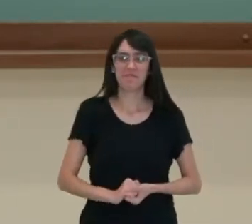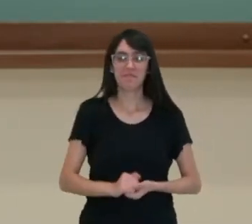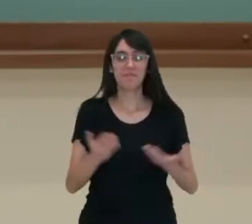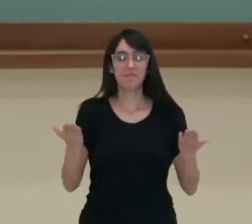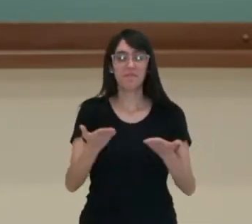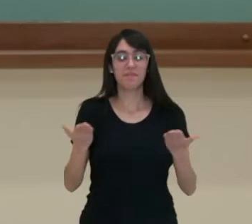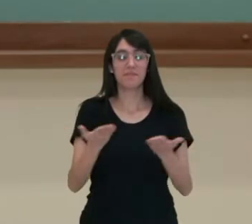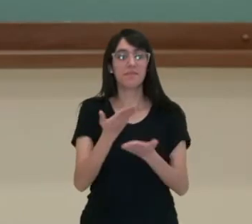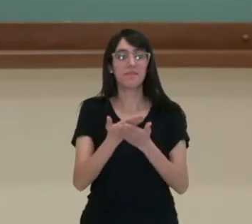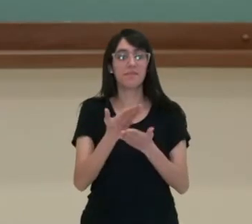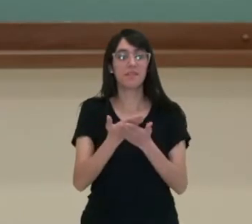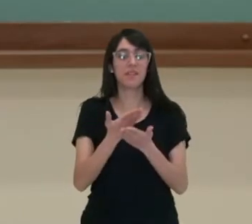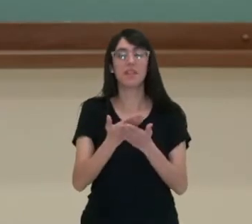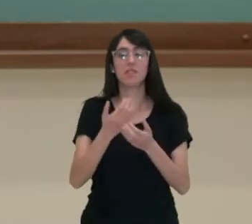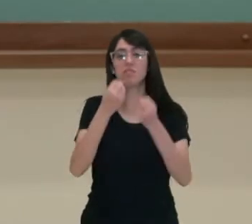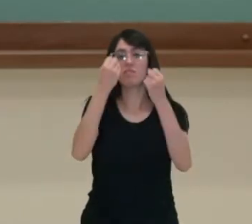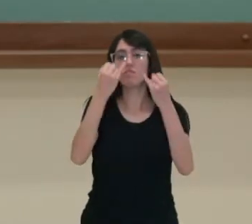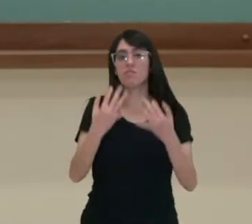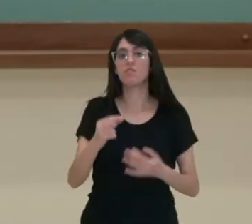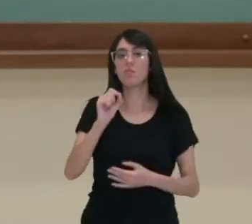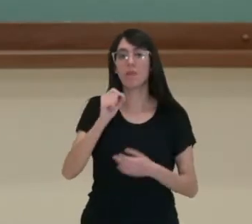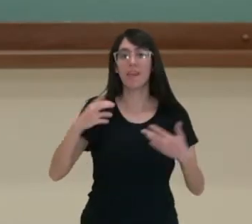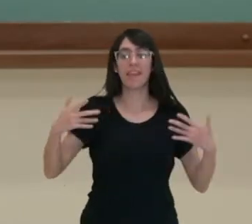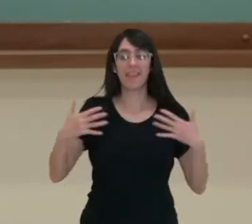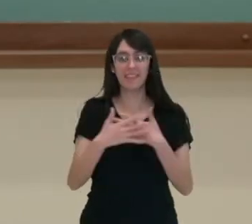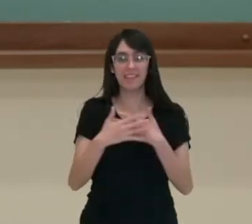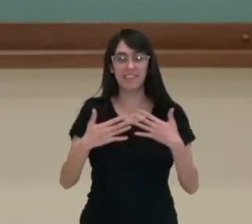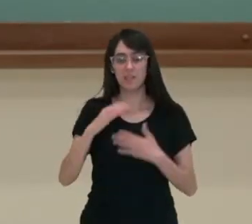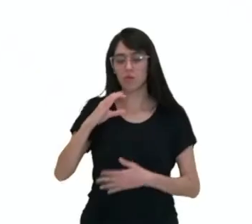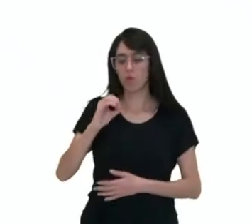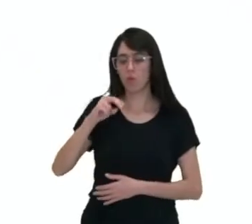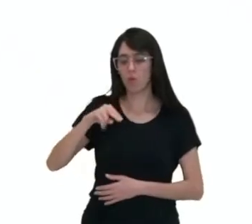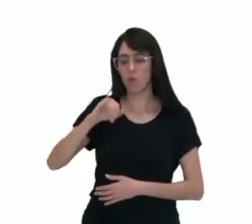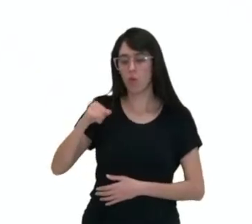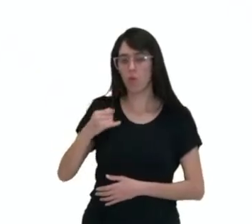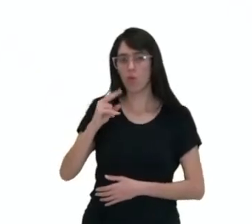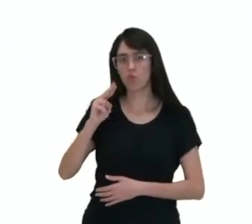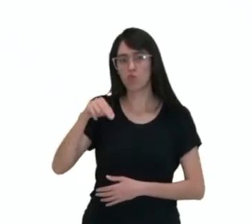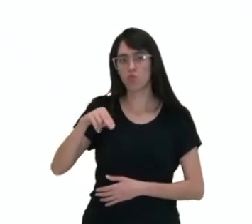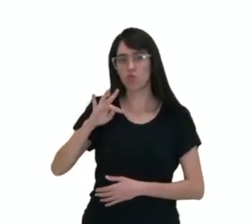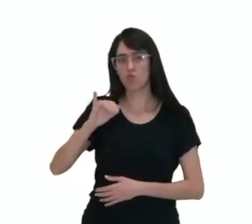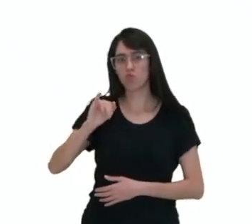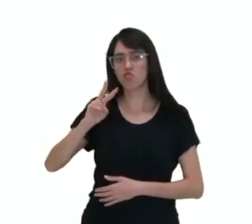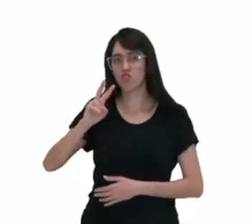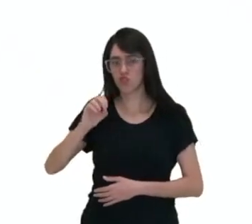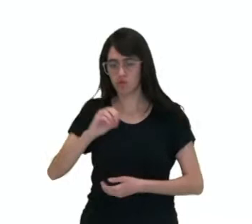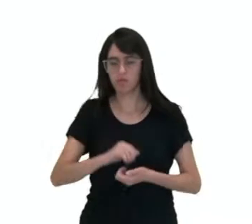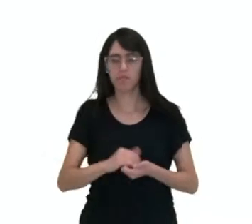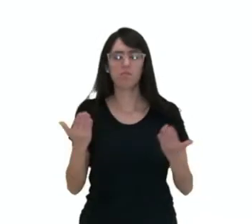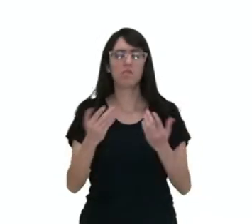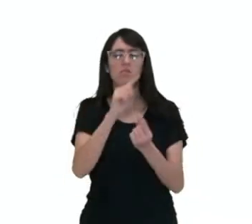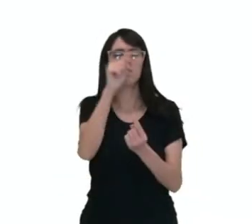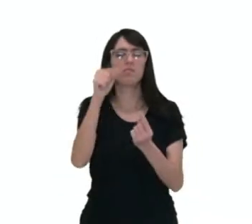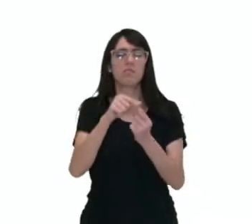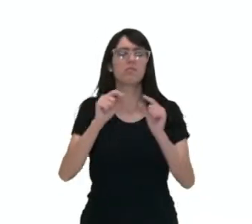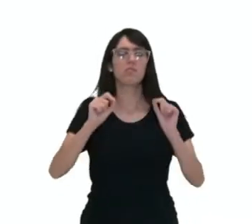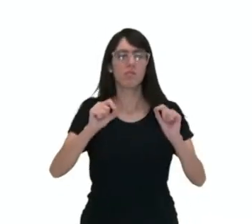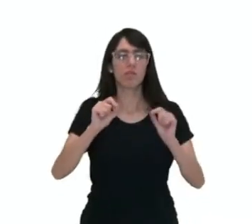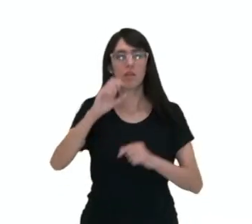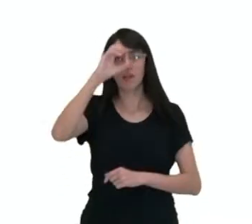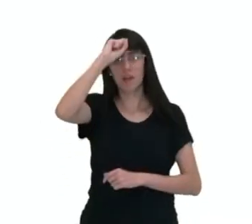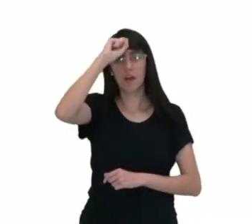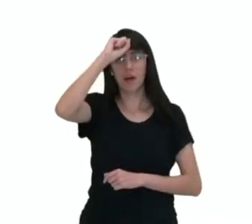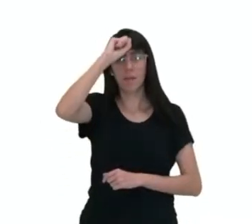Nessa aula nós vamos falar sobre tecido conjuntivo. Quais são os objetivos da nossa aula? Compreender a formação